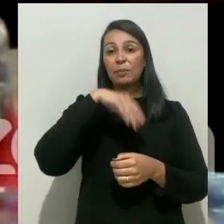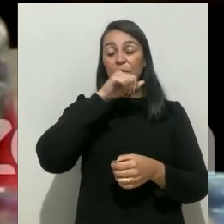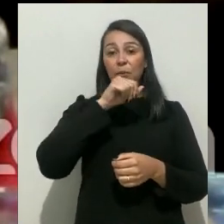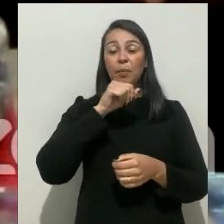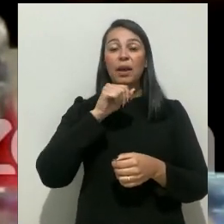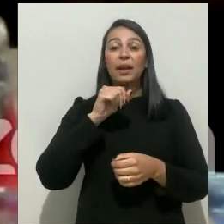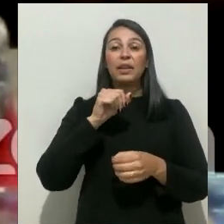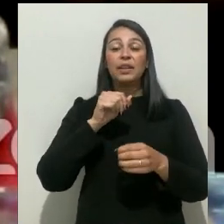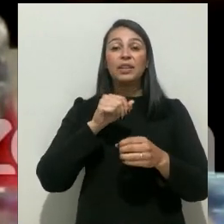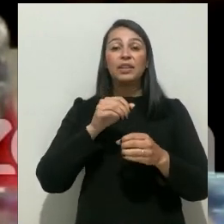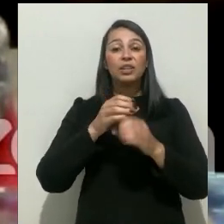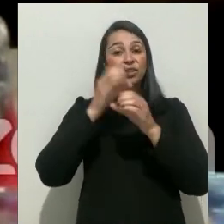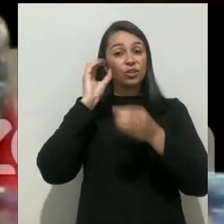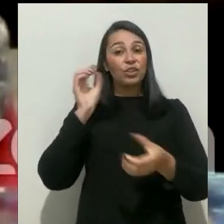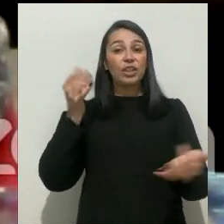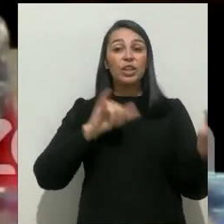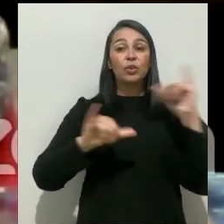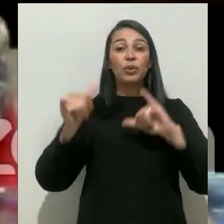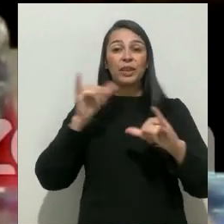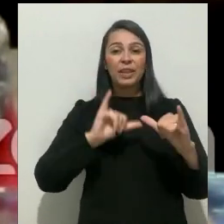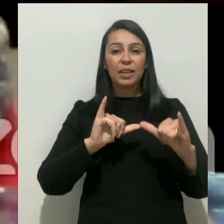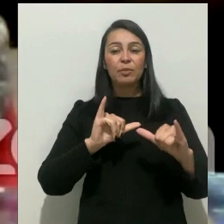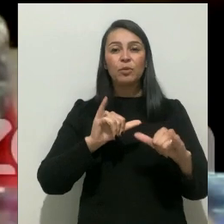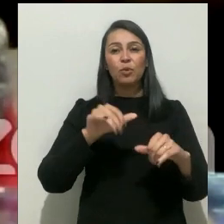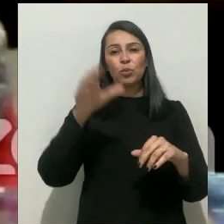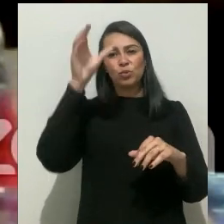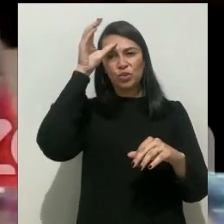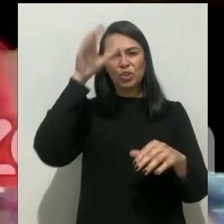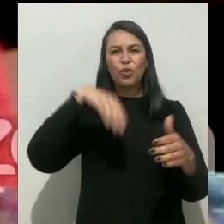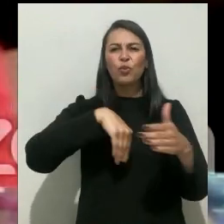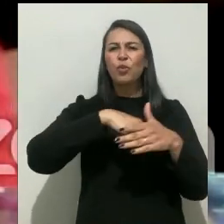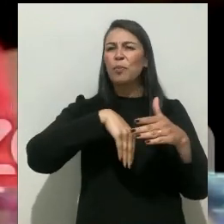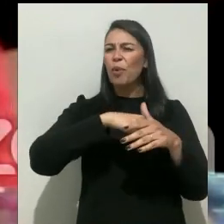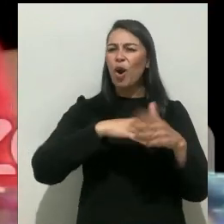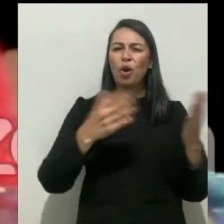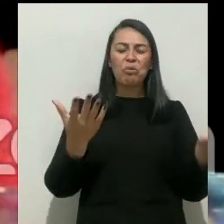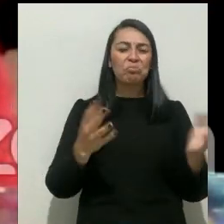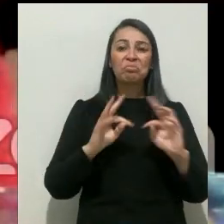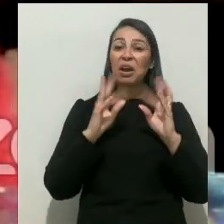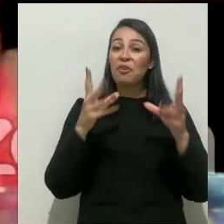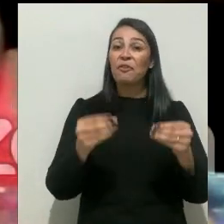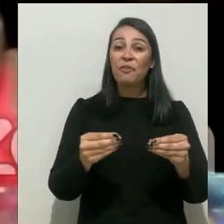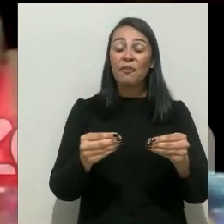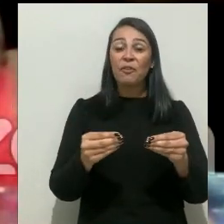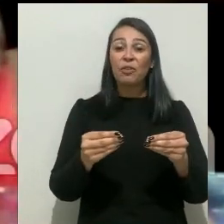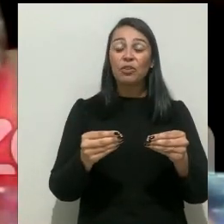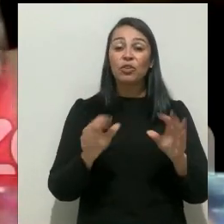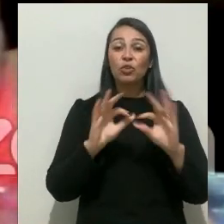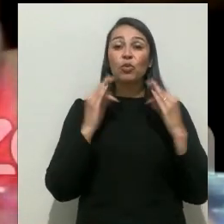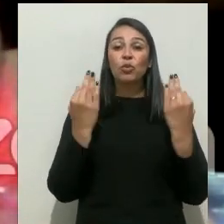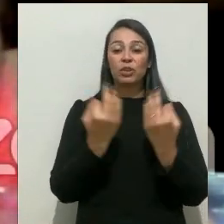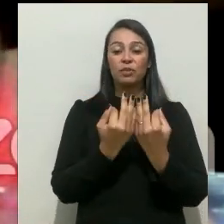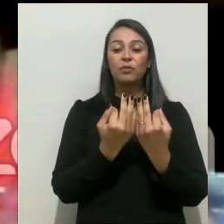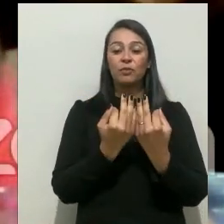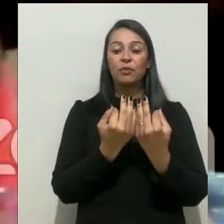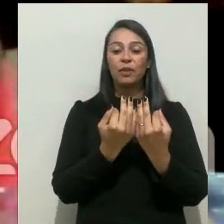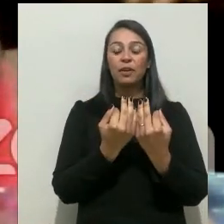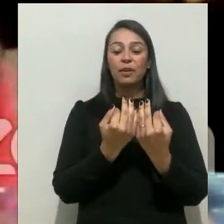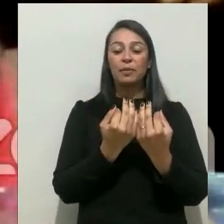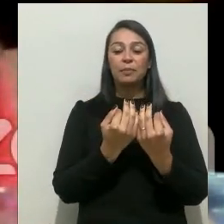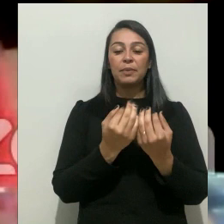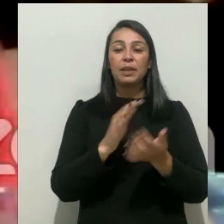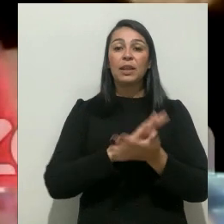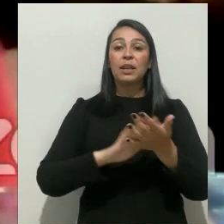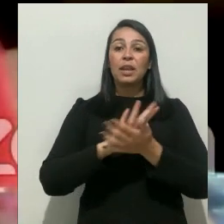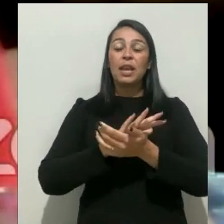tio advogado, um tio jogou futebol. A família inteira, né, dos Calafates, dos Laufer,